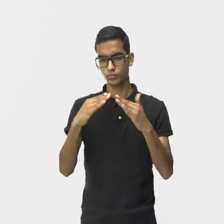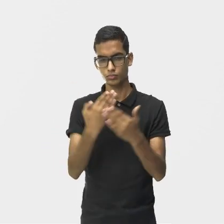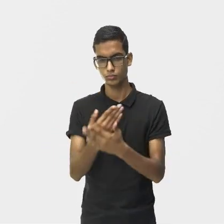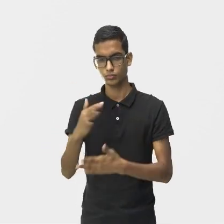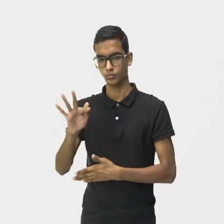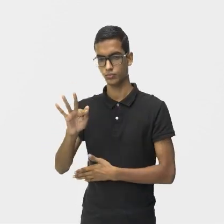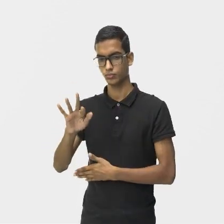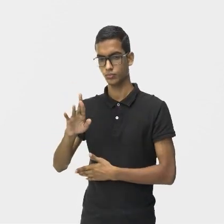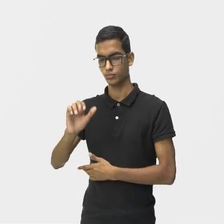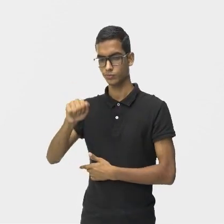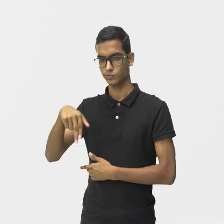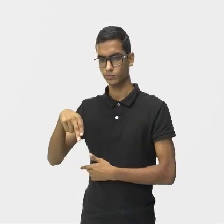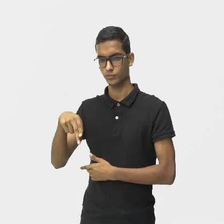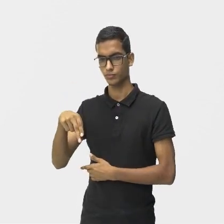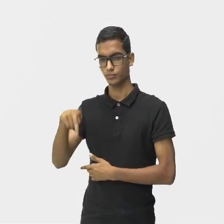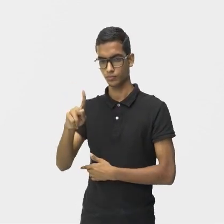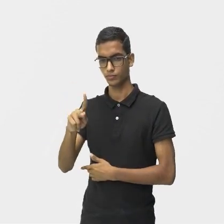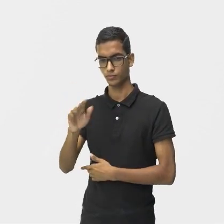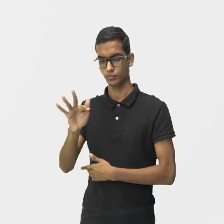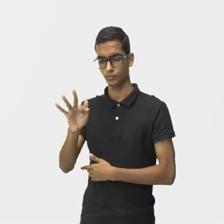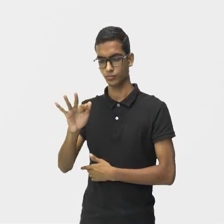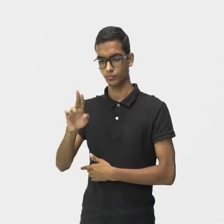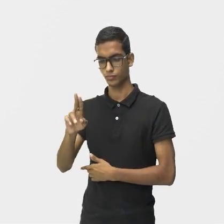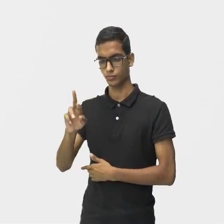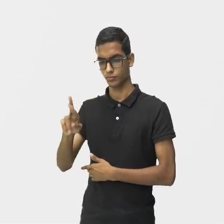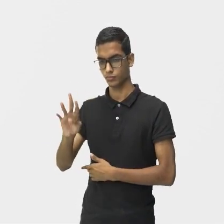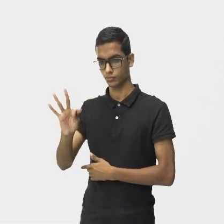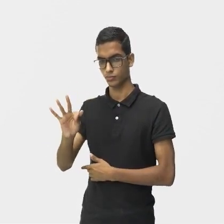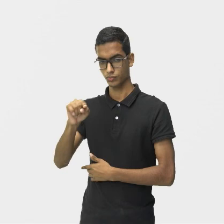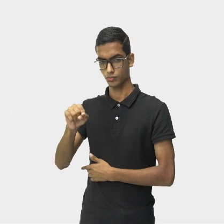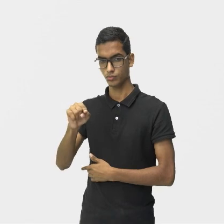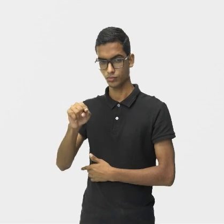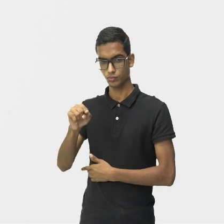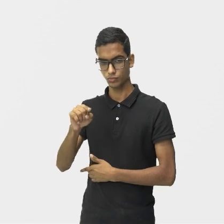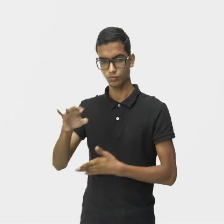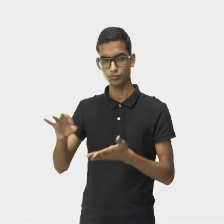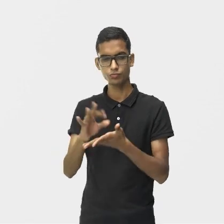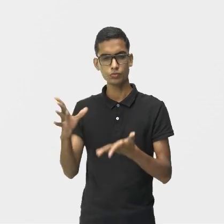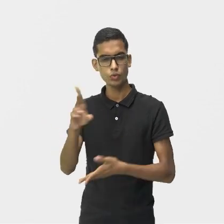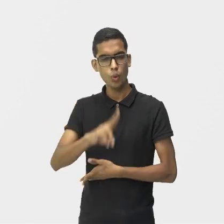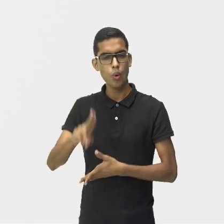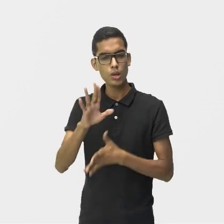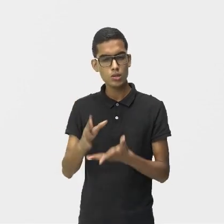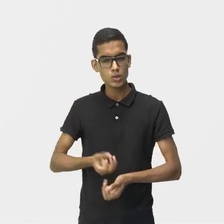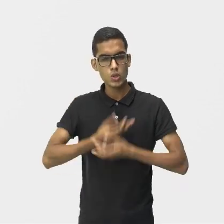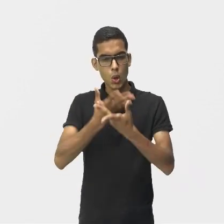à produção material capitalista na modernidade. Ok.